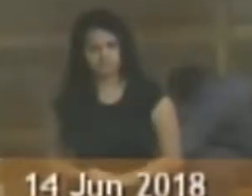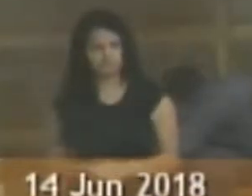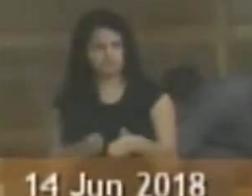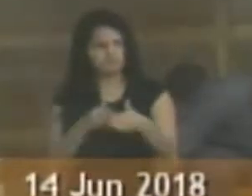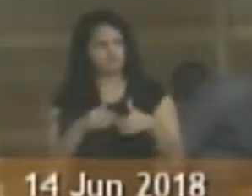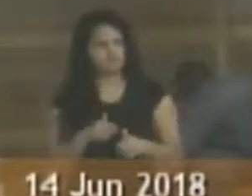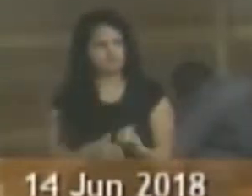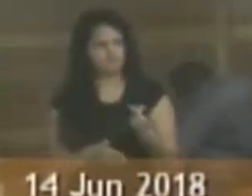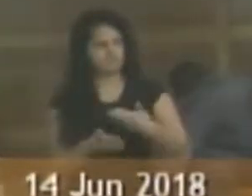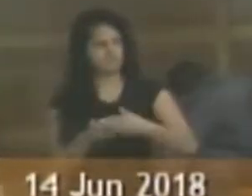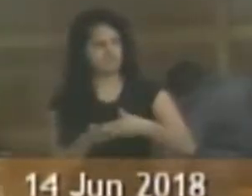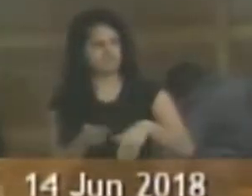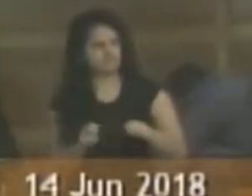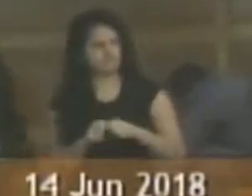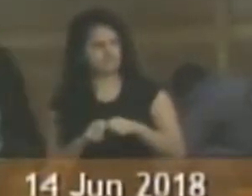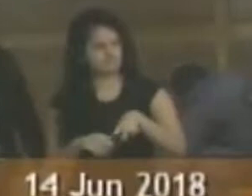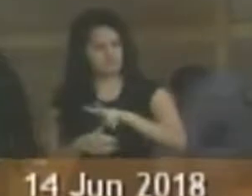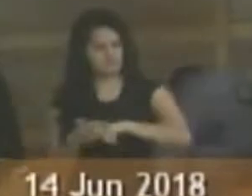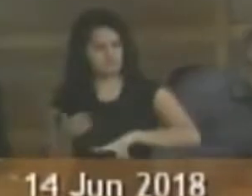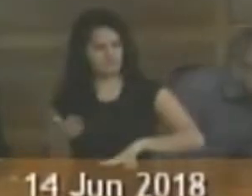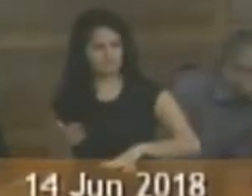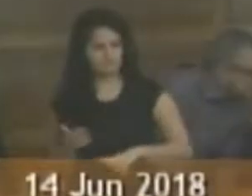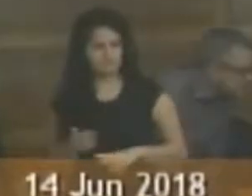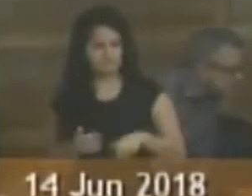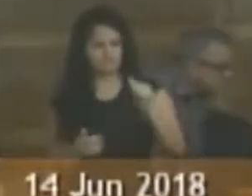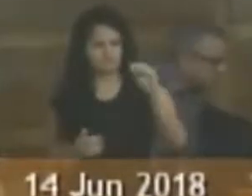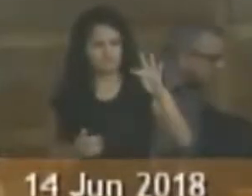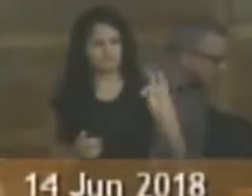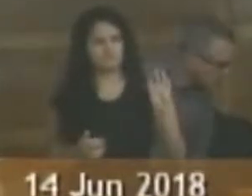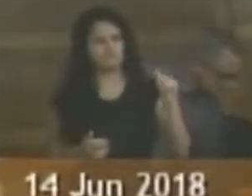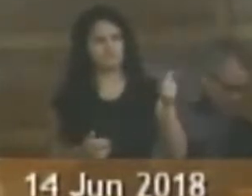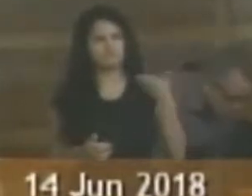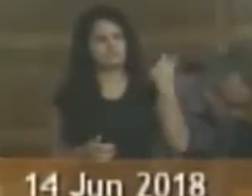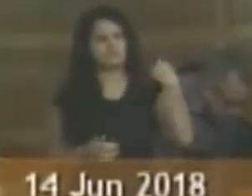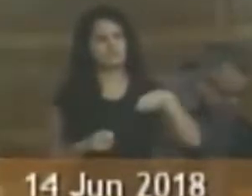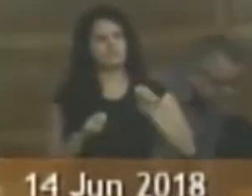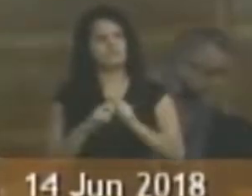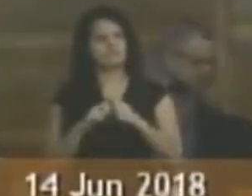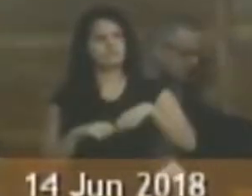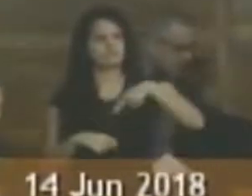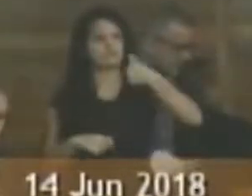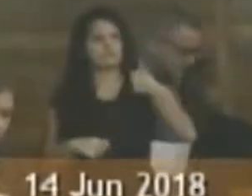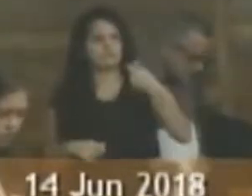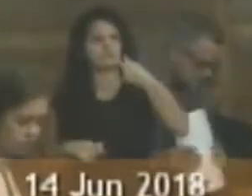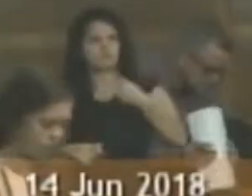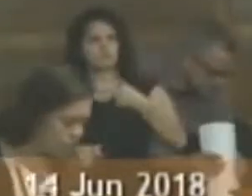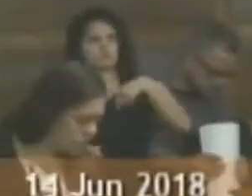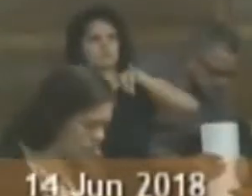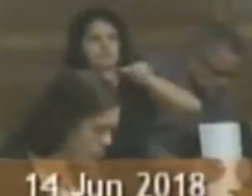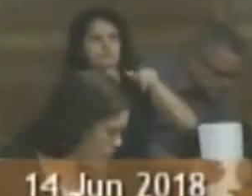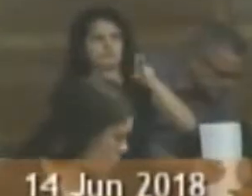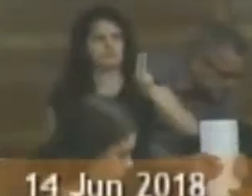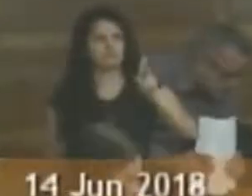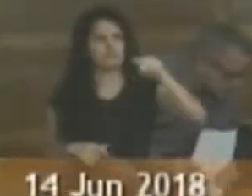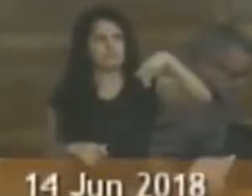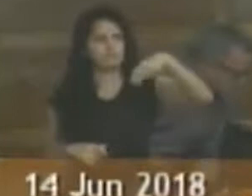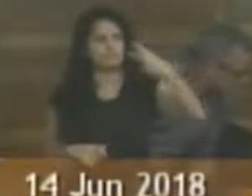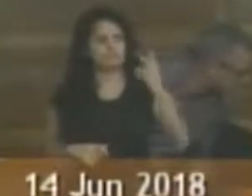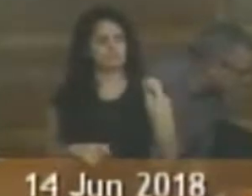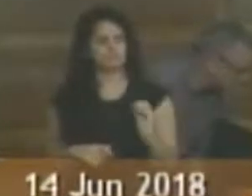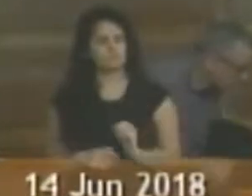Solicito ao segundo secretário que proceda à leitura da ata da sessão anterior, realizada no dia 12/6 do corrente ano.